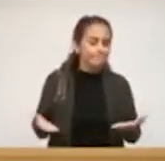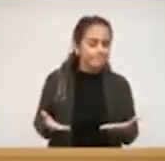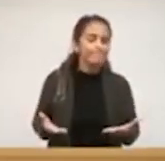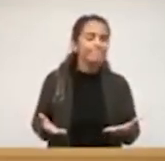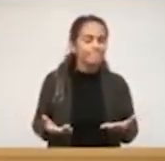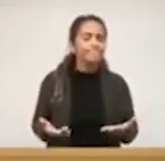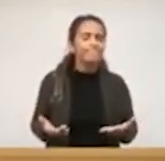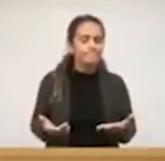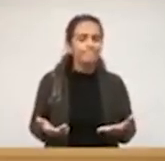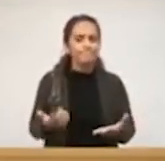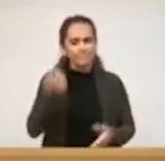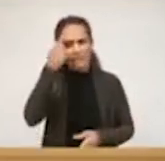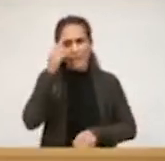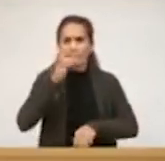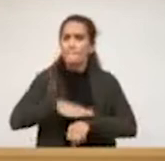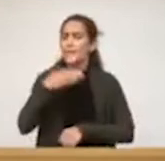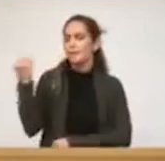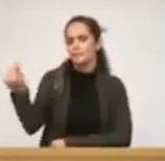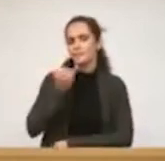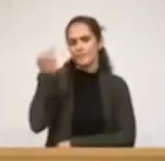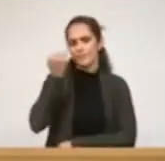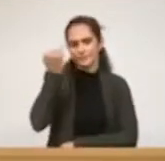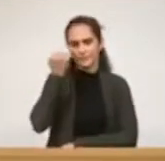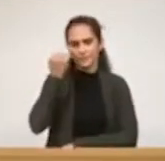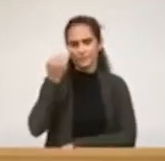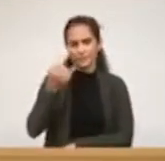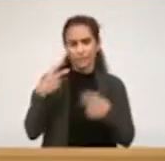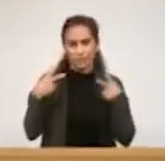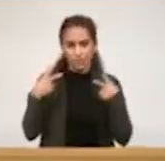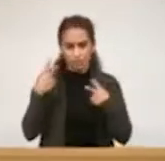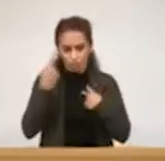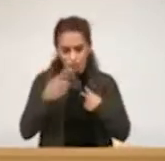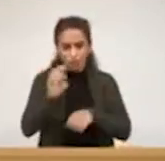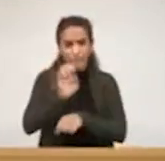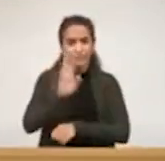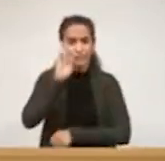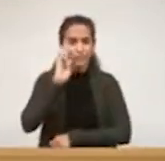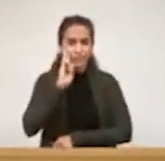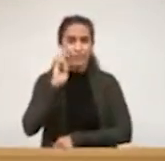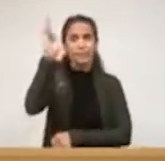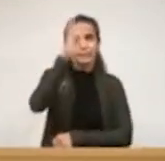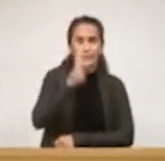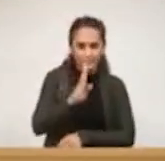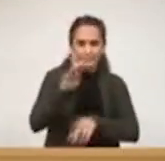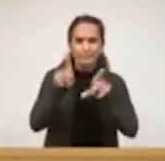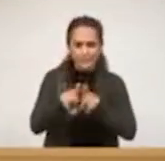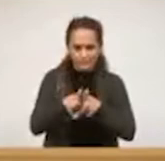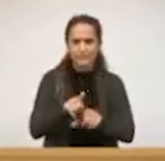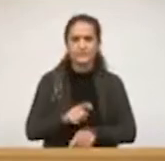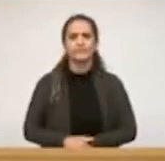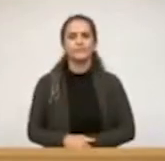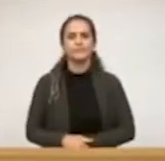consideram mais importante para o Estado de Rondônia e para o Brasil